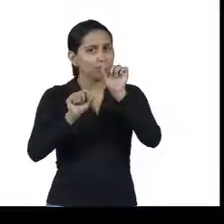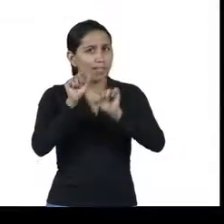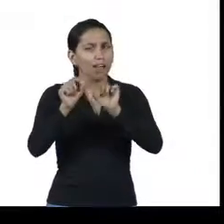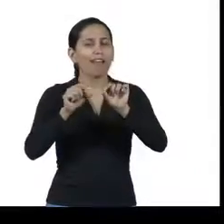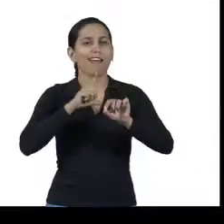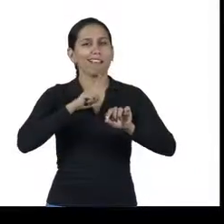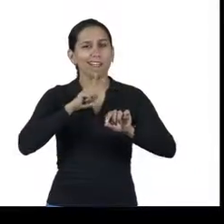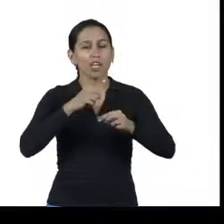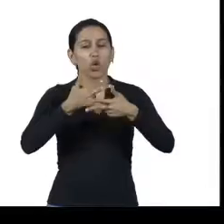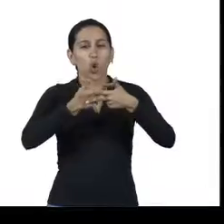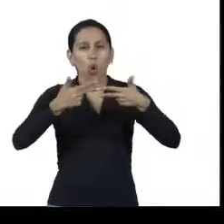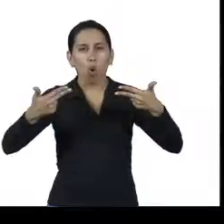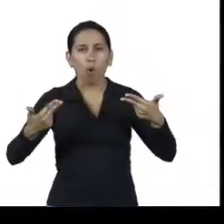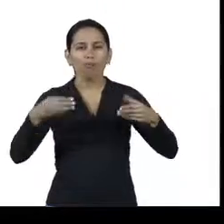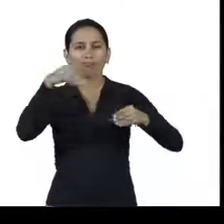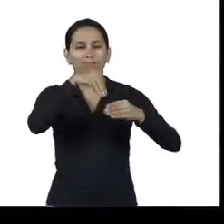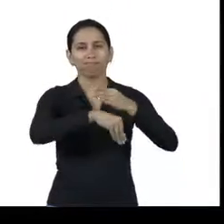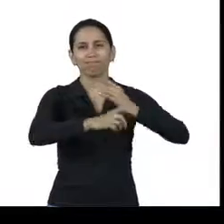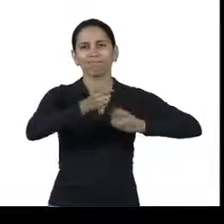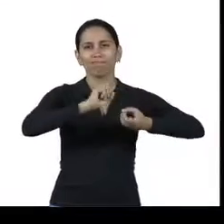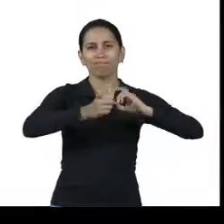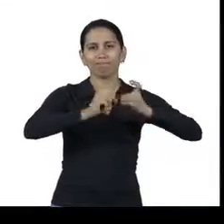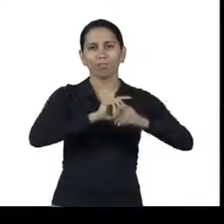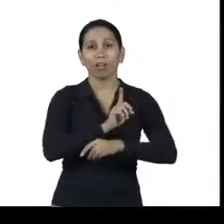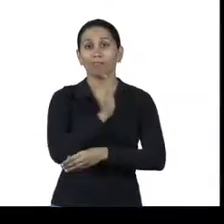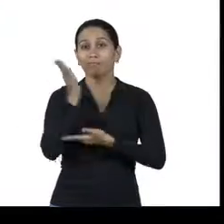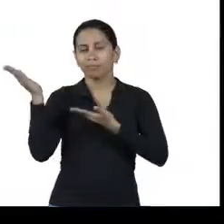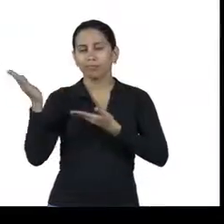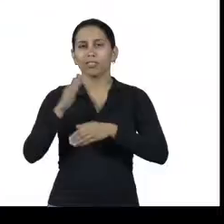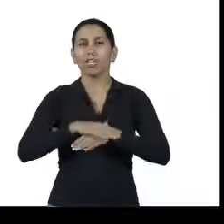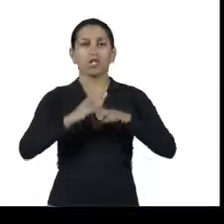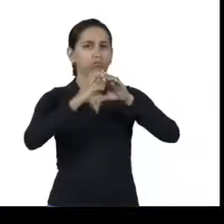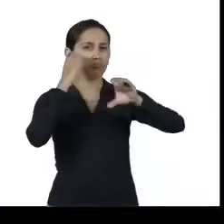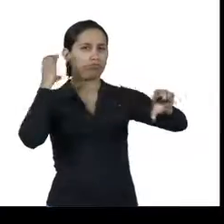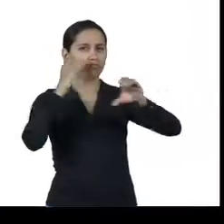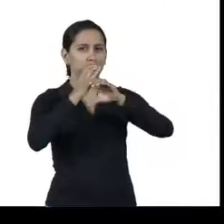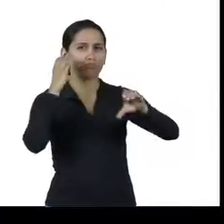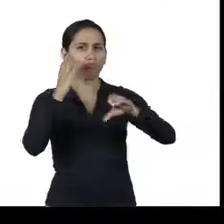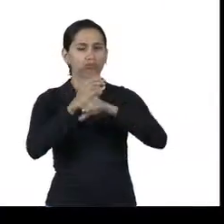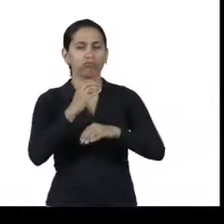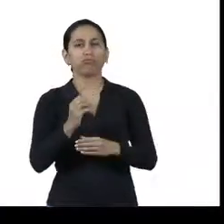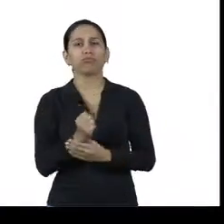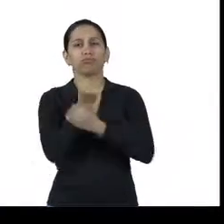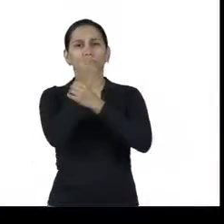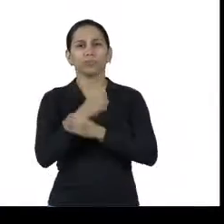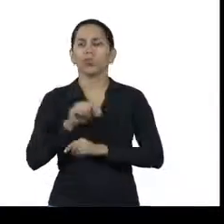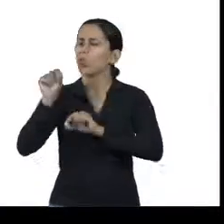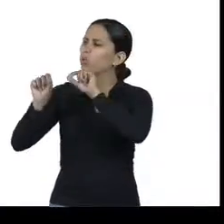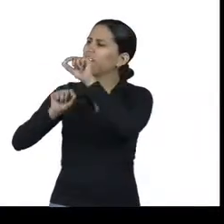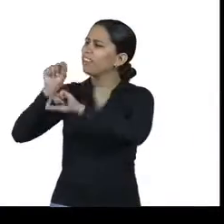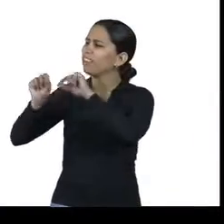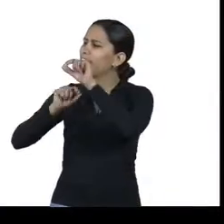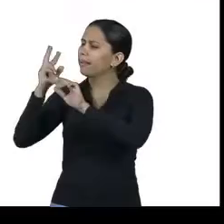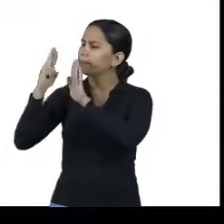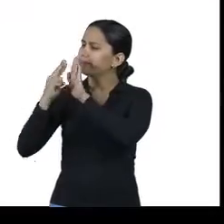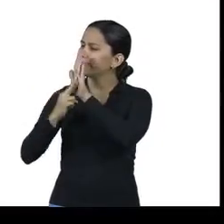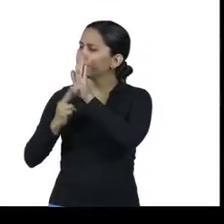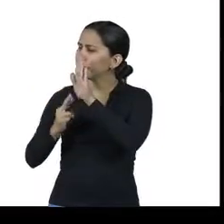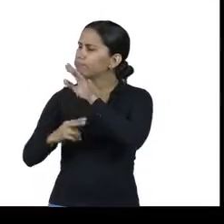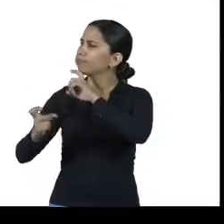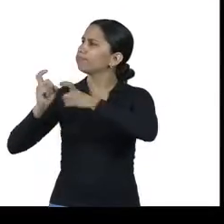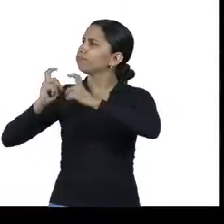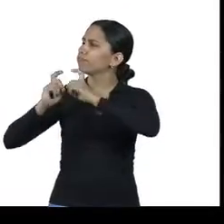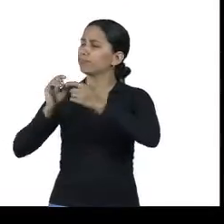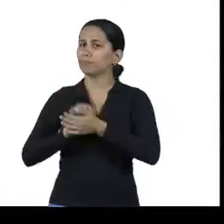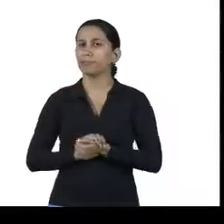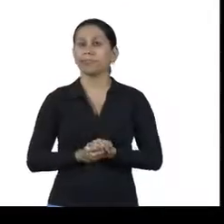medidas administrativas. Eu estou aqui com o Reni Couto, que é engenheiro de segurança. Reni, o que é uma medida administrativa? As